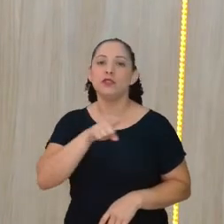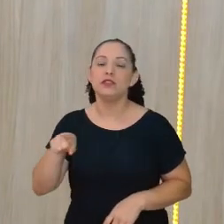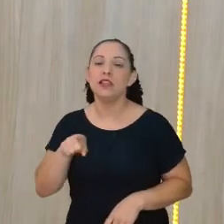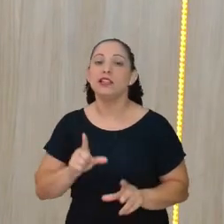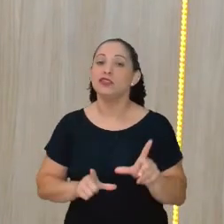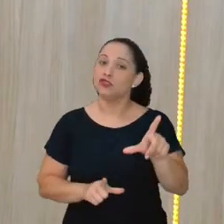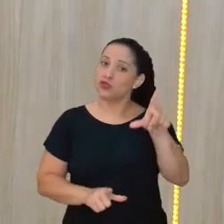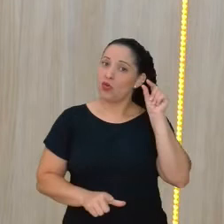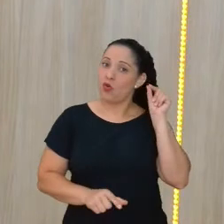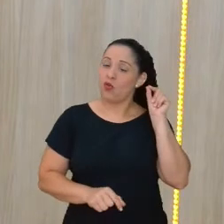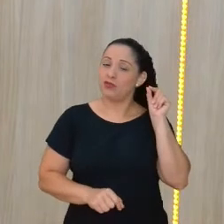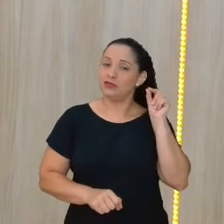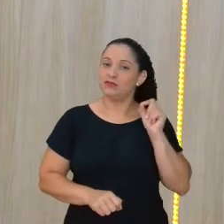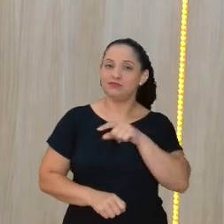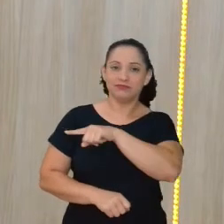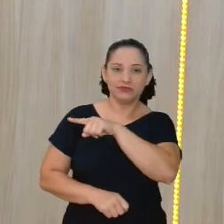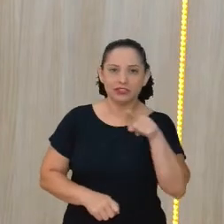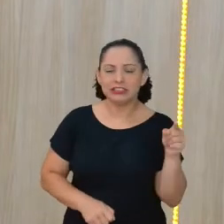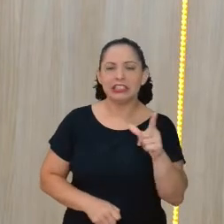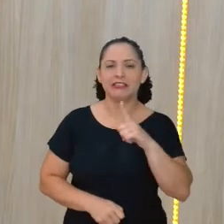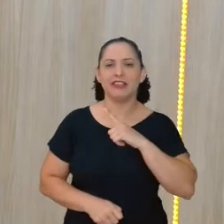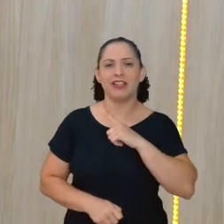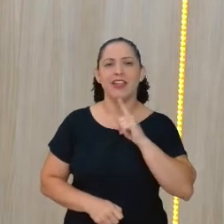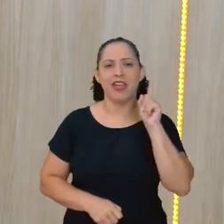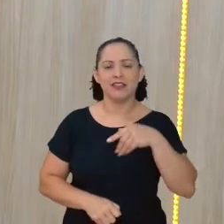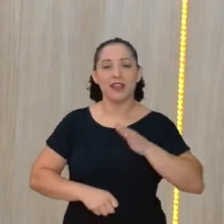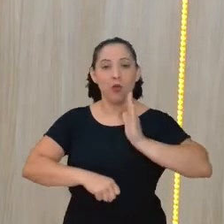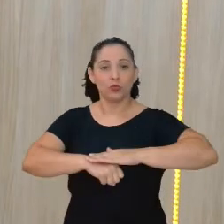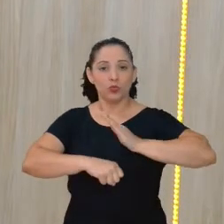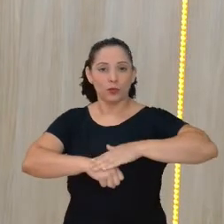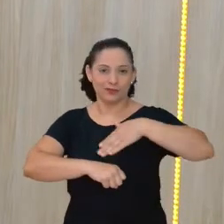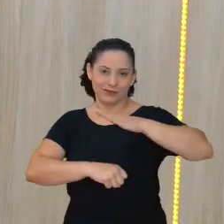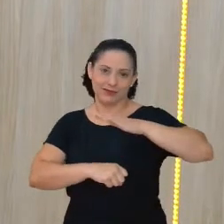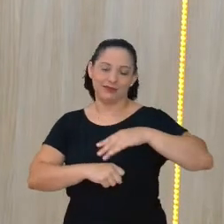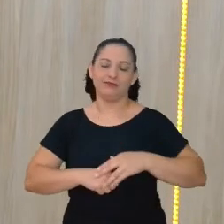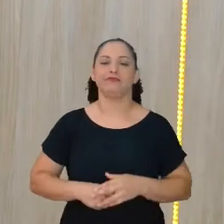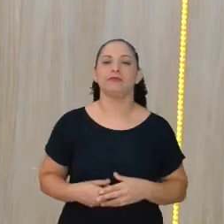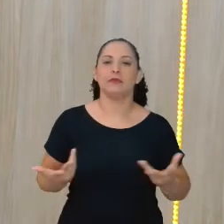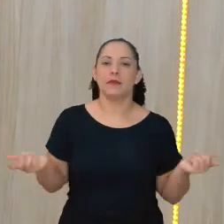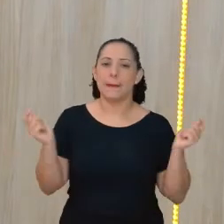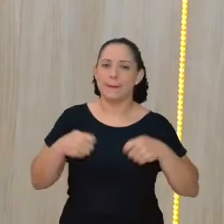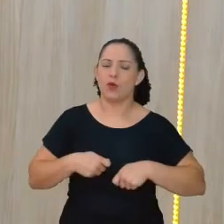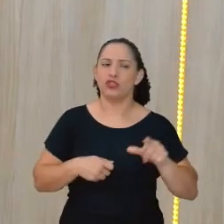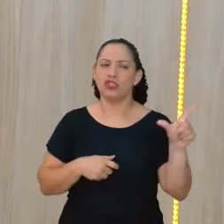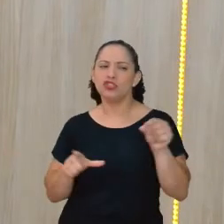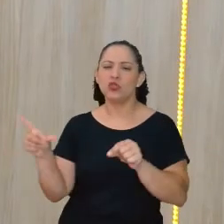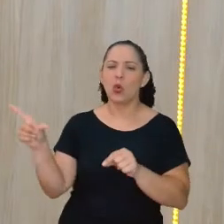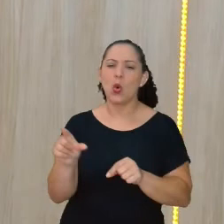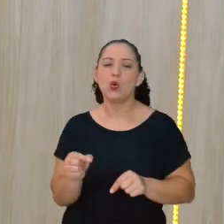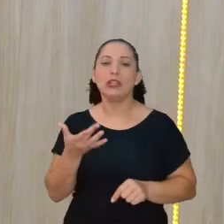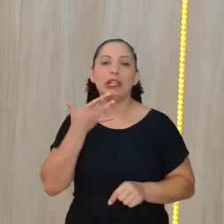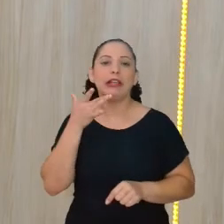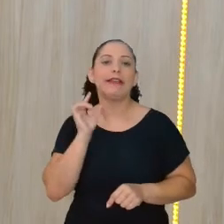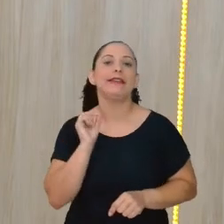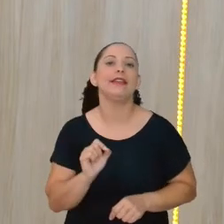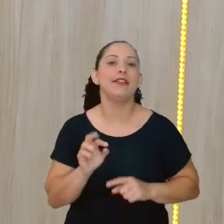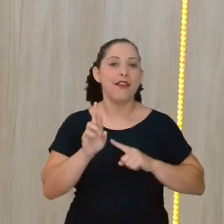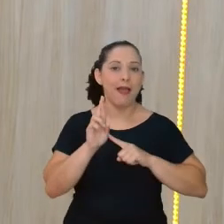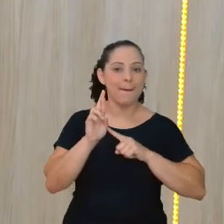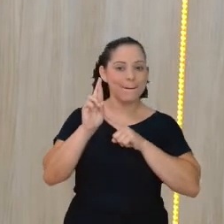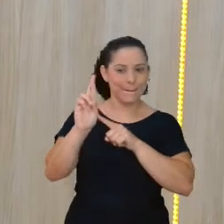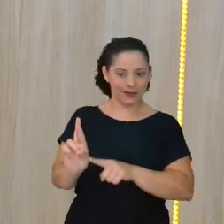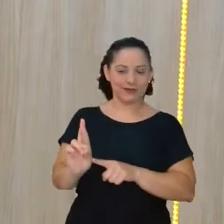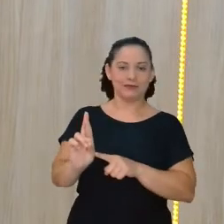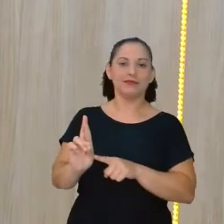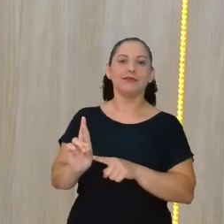é isso, é você ter esse poder de escolher quem é o seu representante,